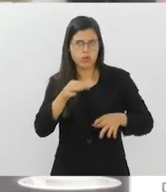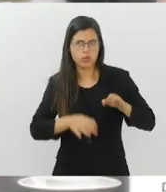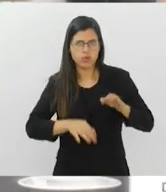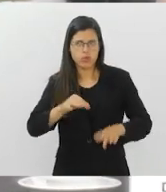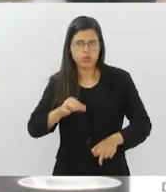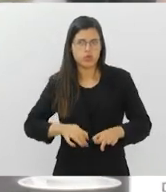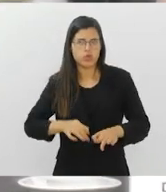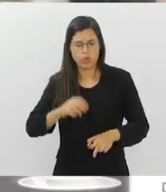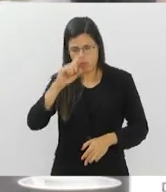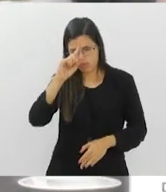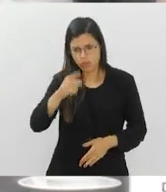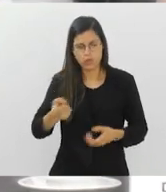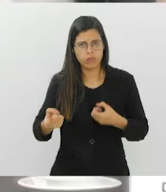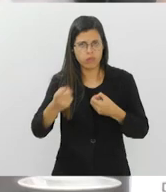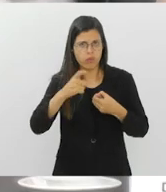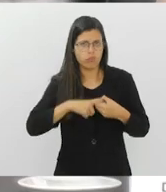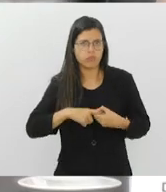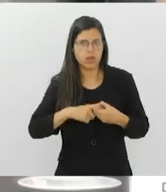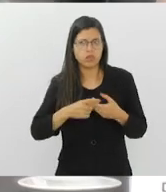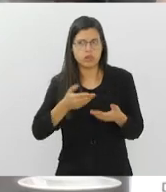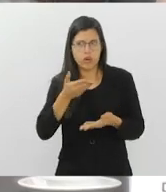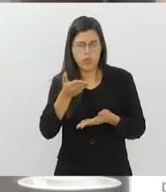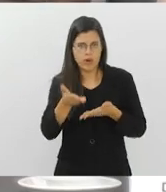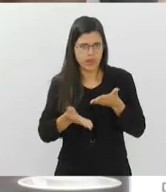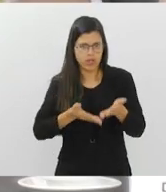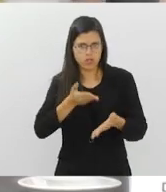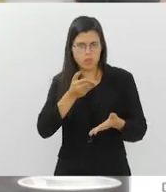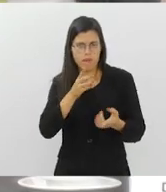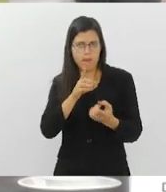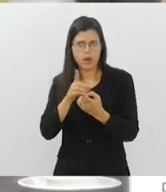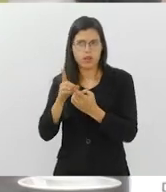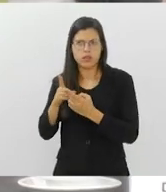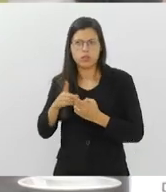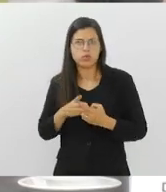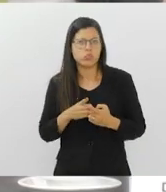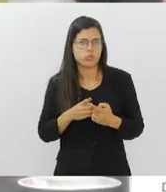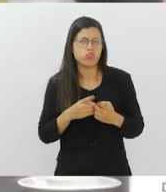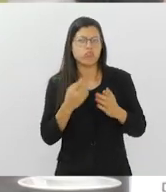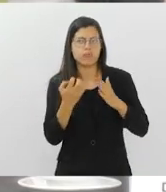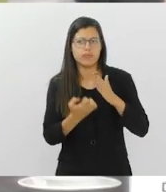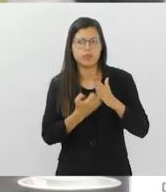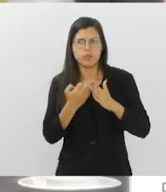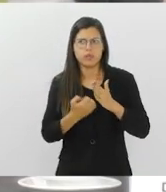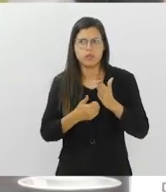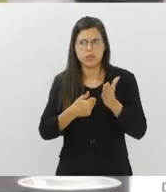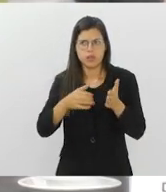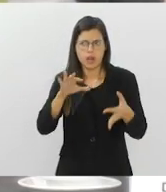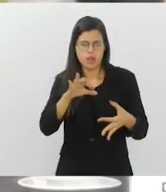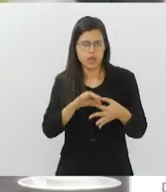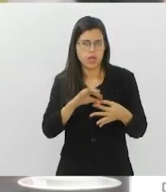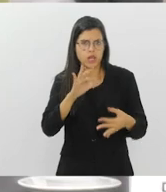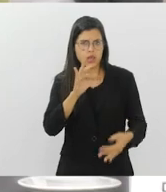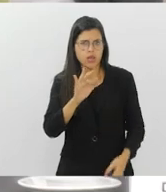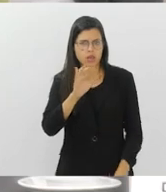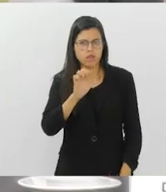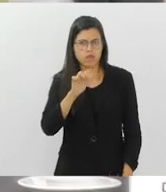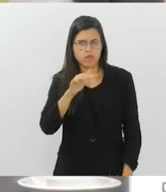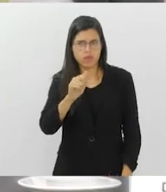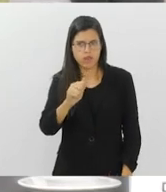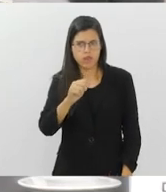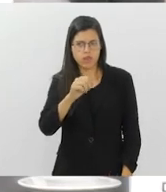atendimento da Bradesco Saúde, que, até onde eu entendi, está associado à FenaSaúde. Gostaria de